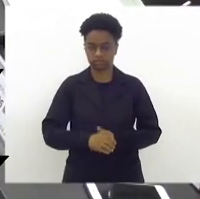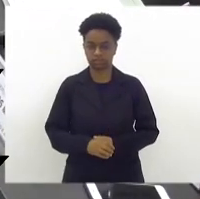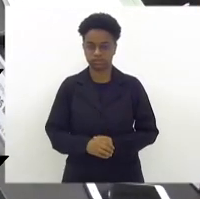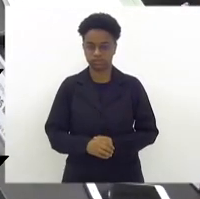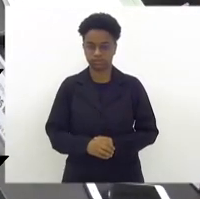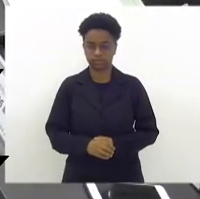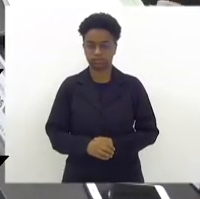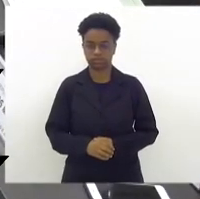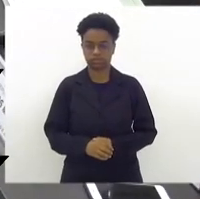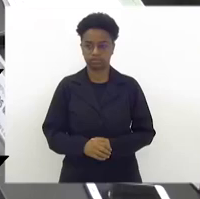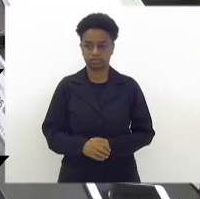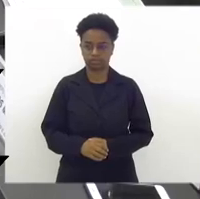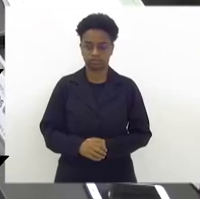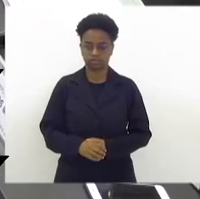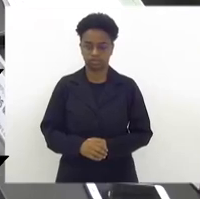o relatório.